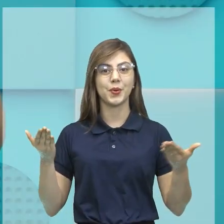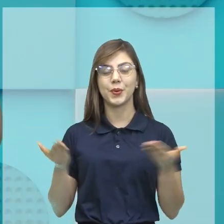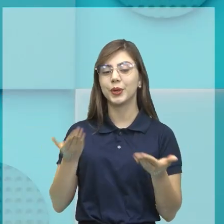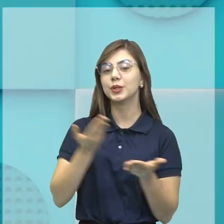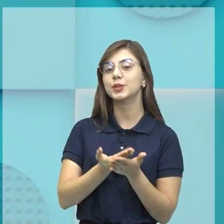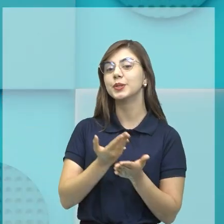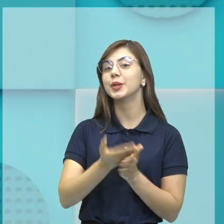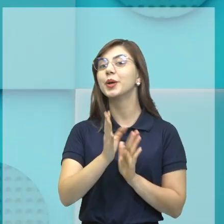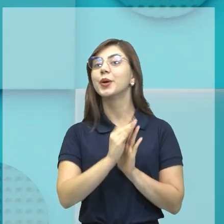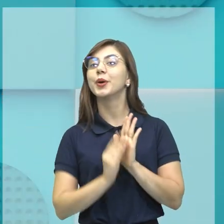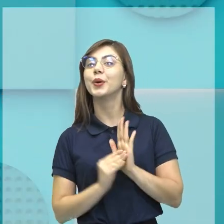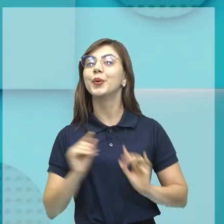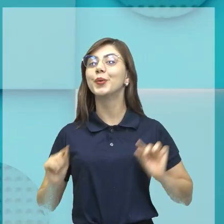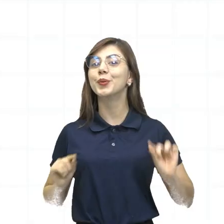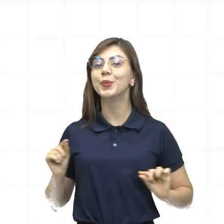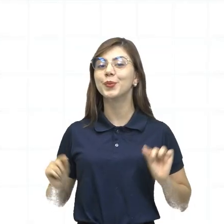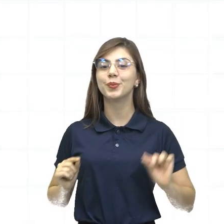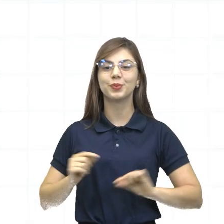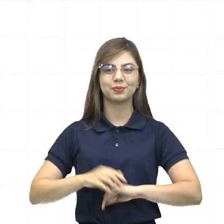nossos conteúdos da aula de hoje.